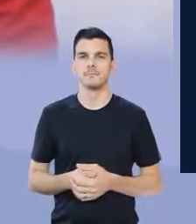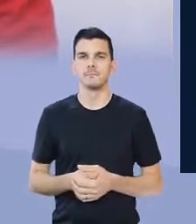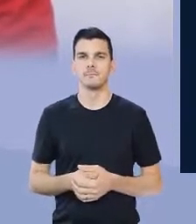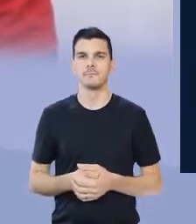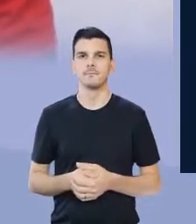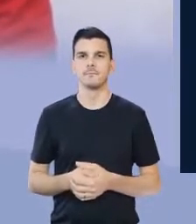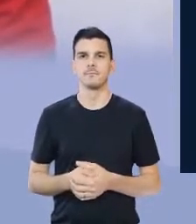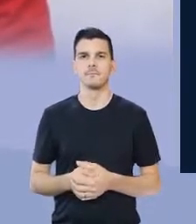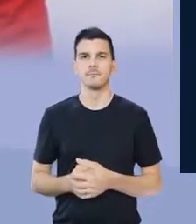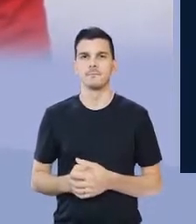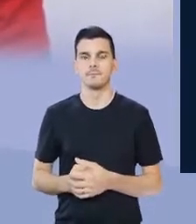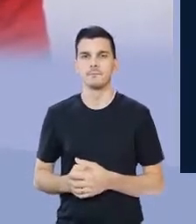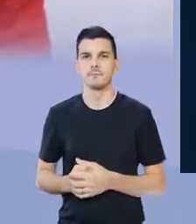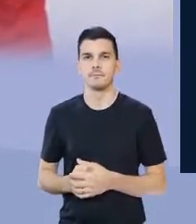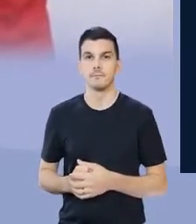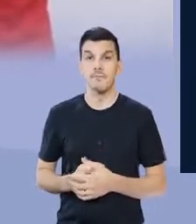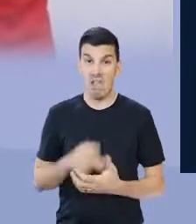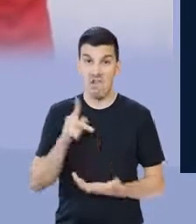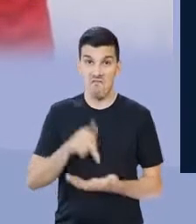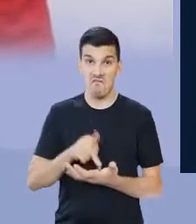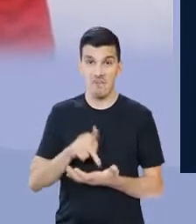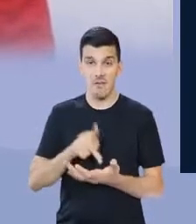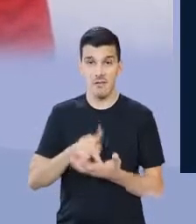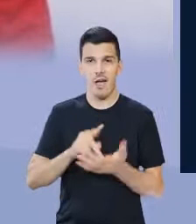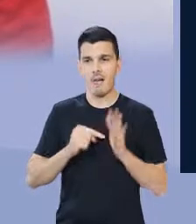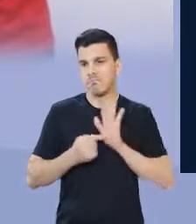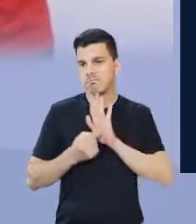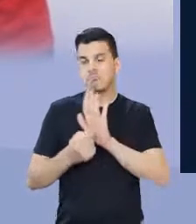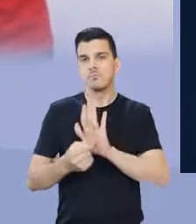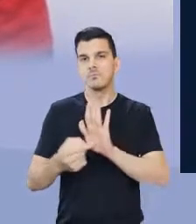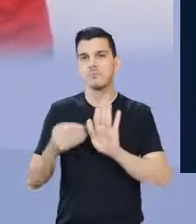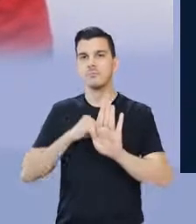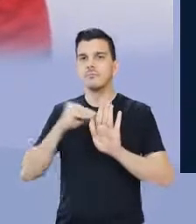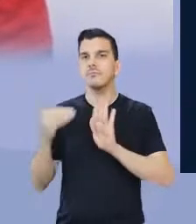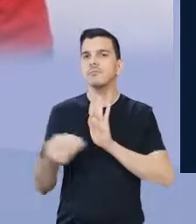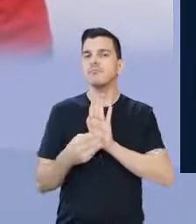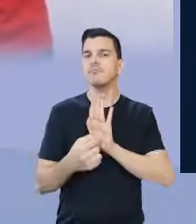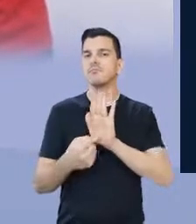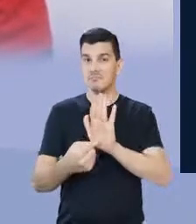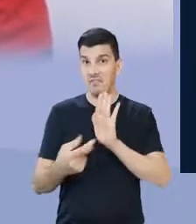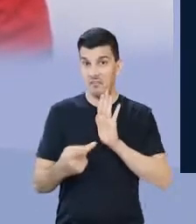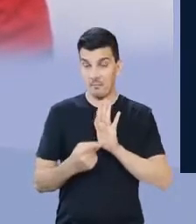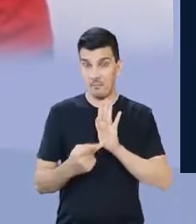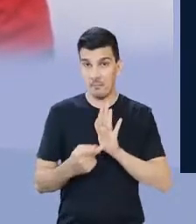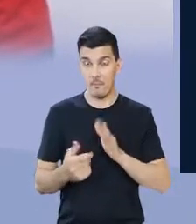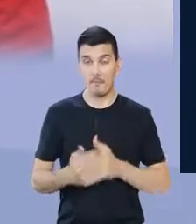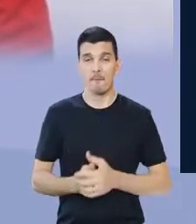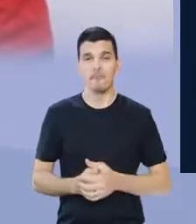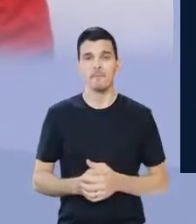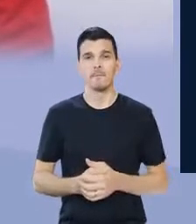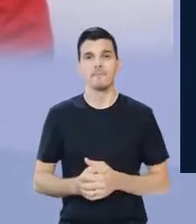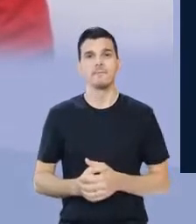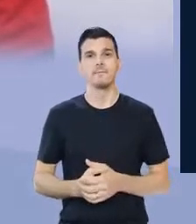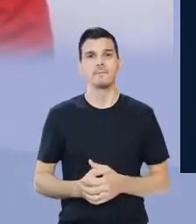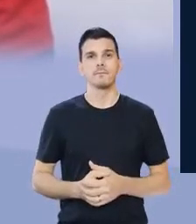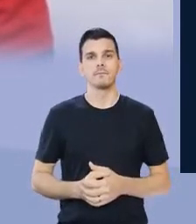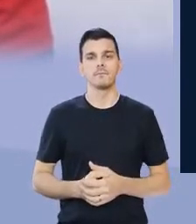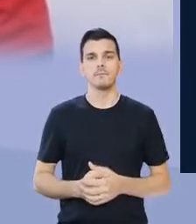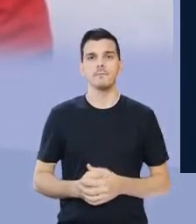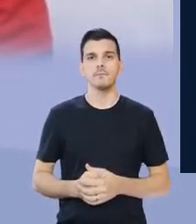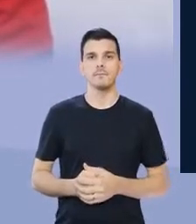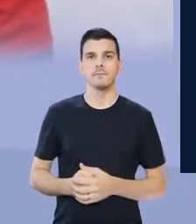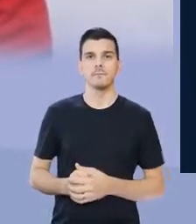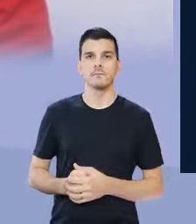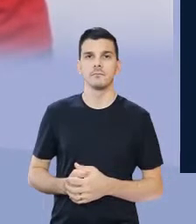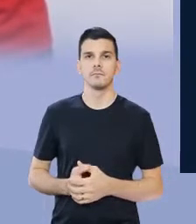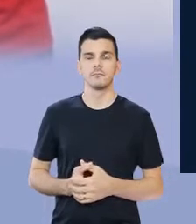era realmente quem ela era. The trueness of her own unique vision and her ability to stand firmly in her own truth was what made her